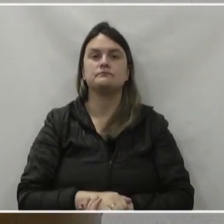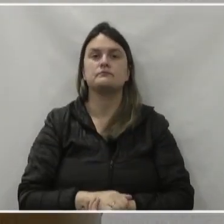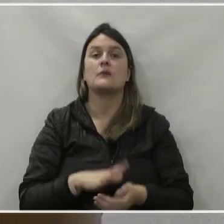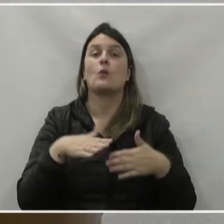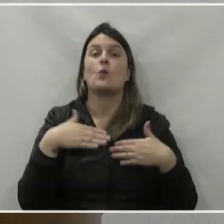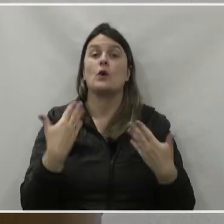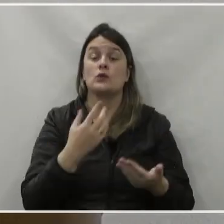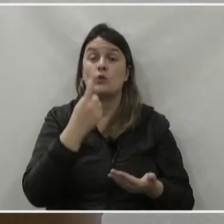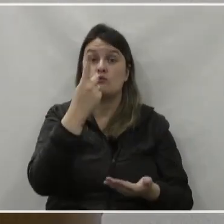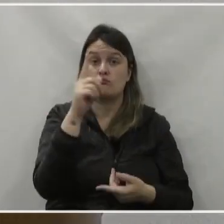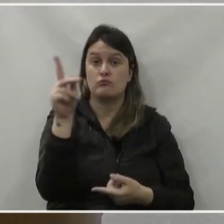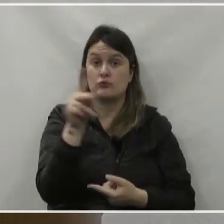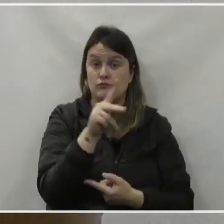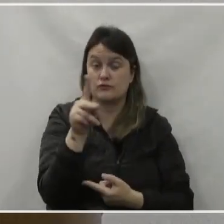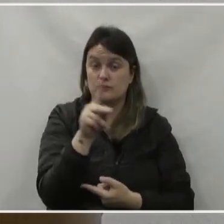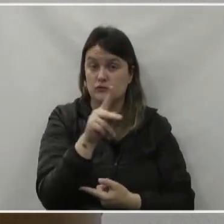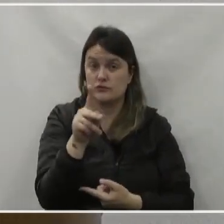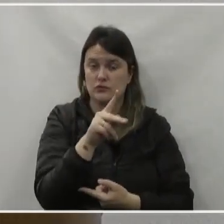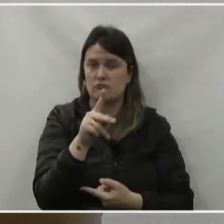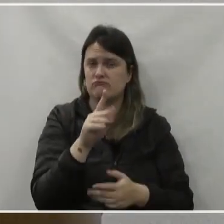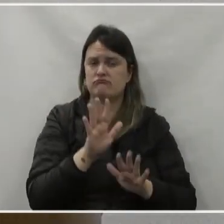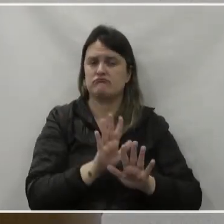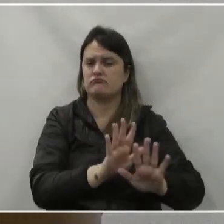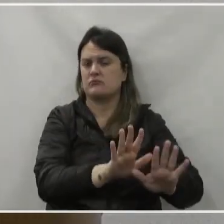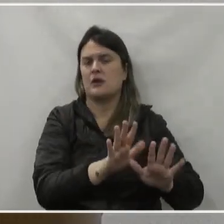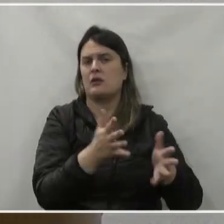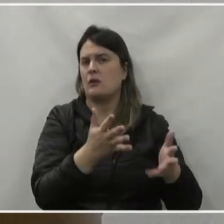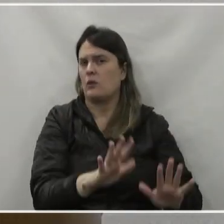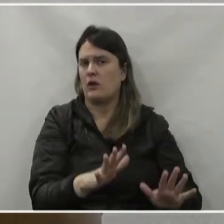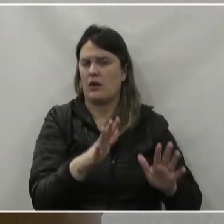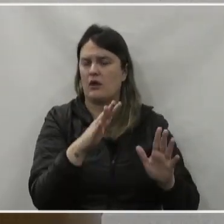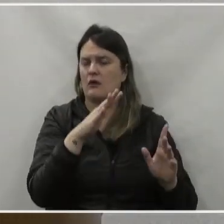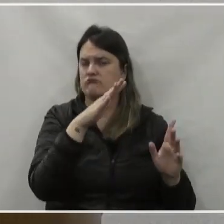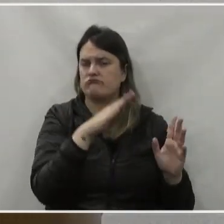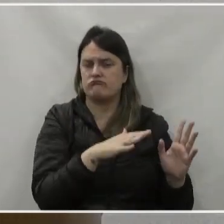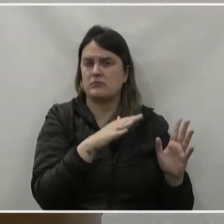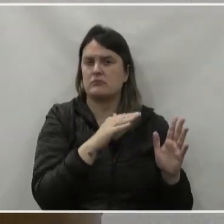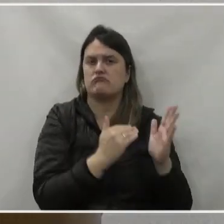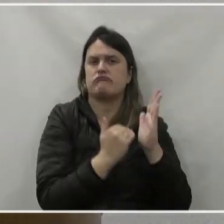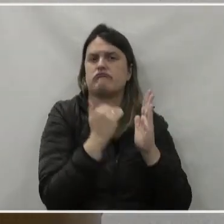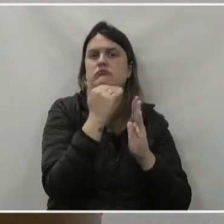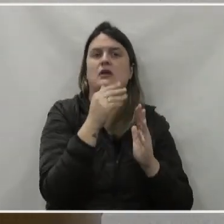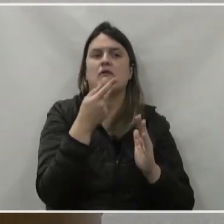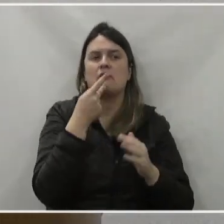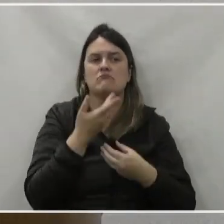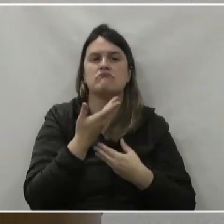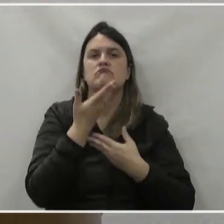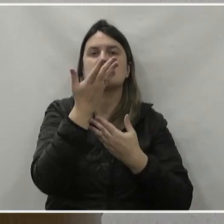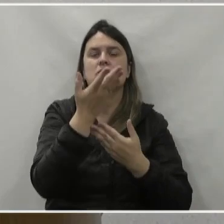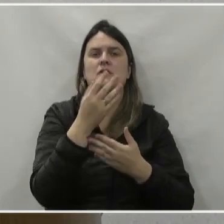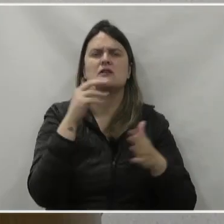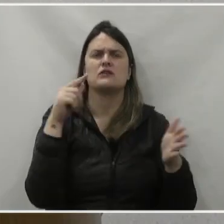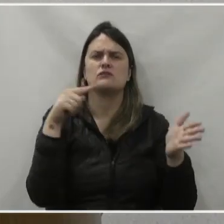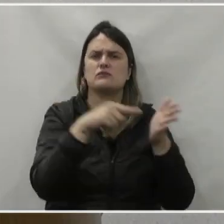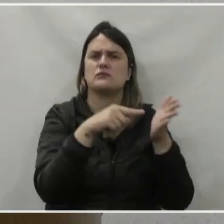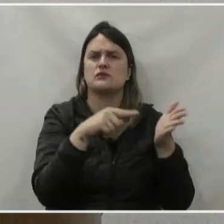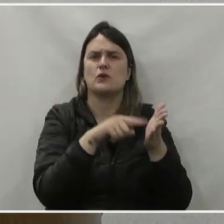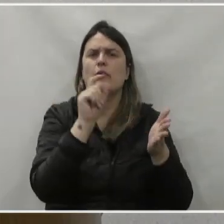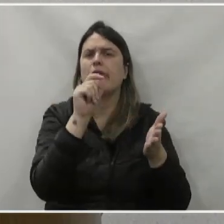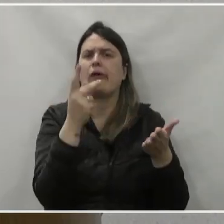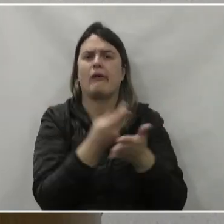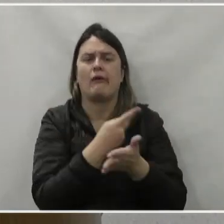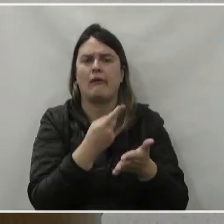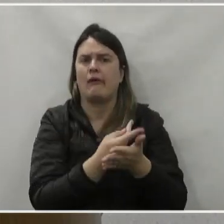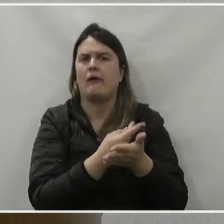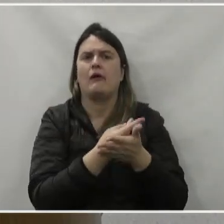Quando um docente recusa essa lógica de submissão, ergue a voz, denuncia as contradições